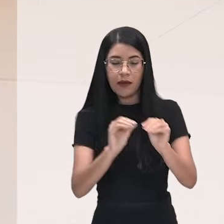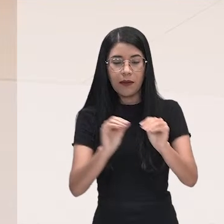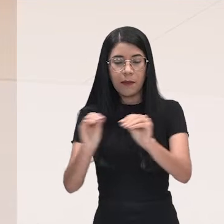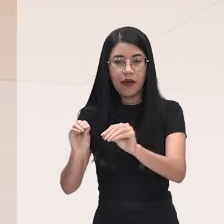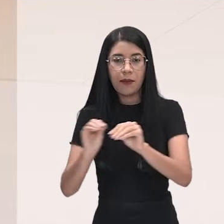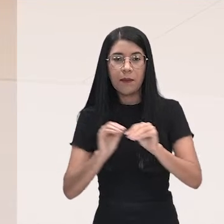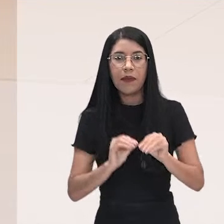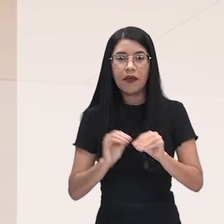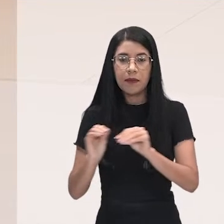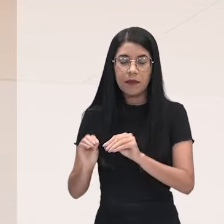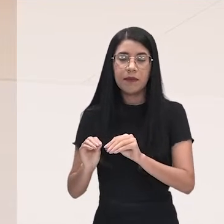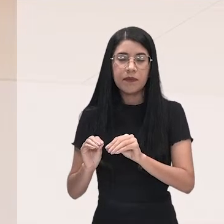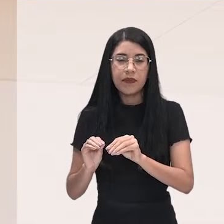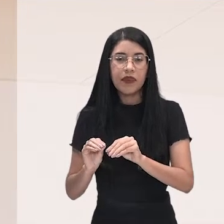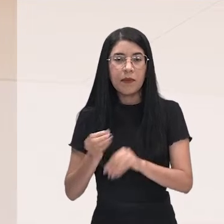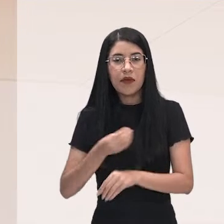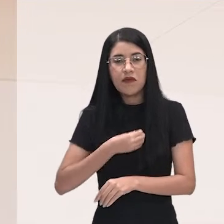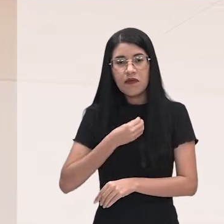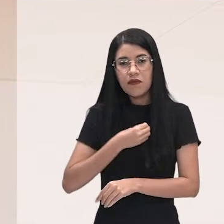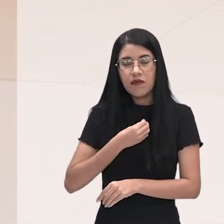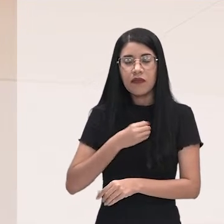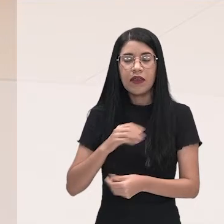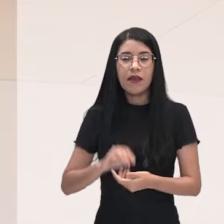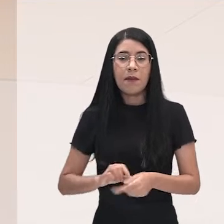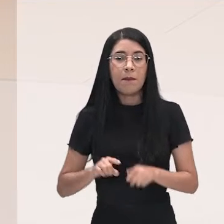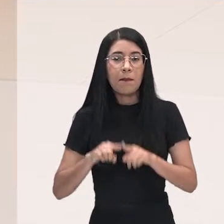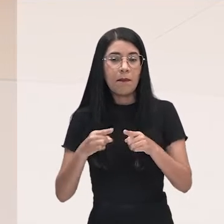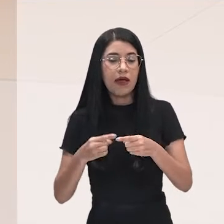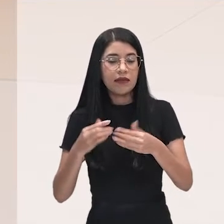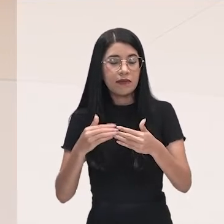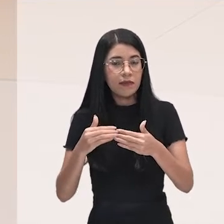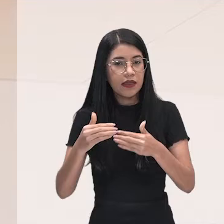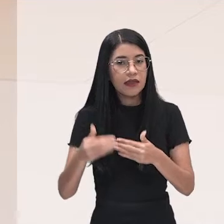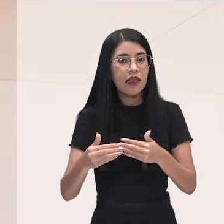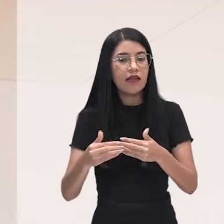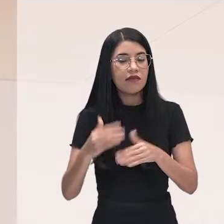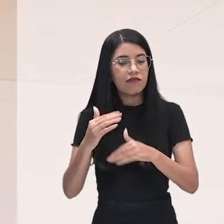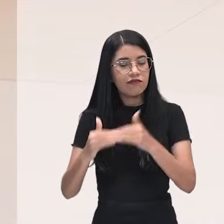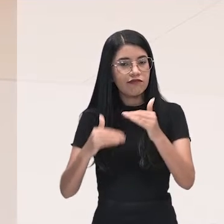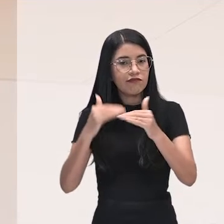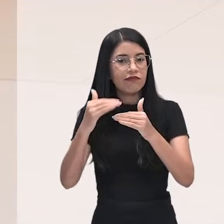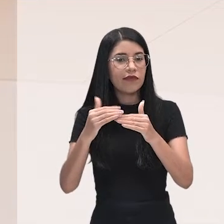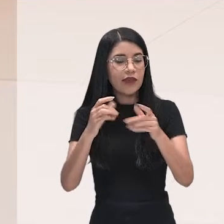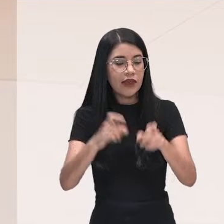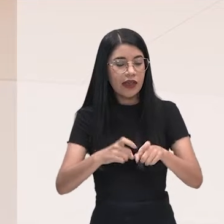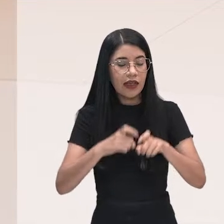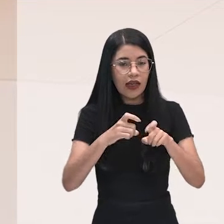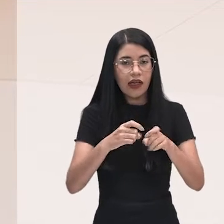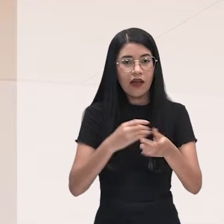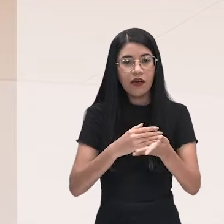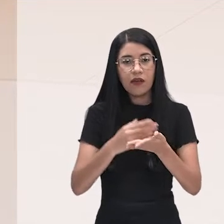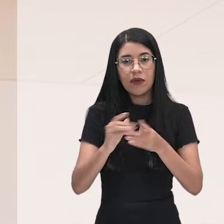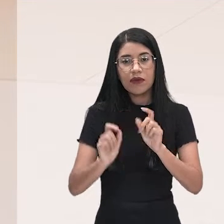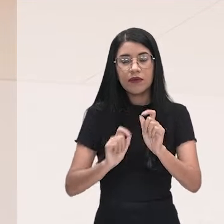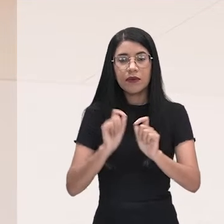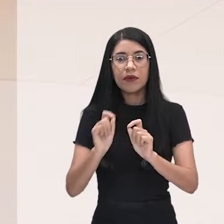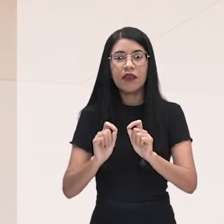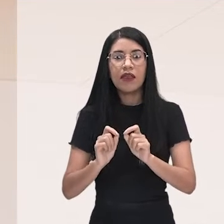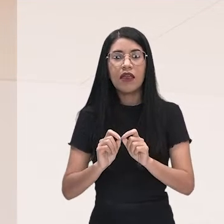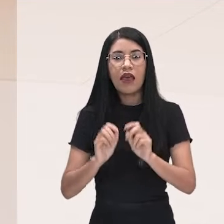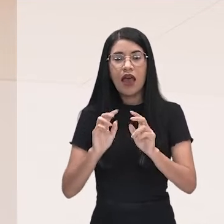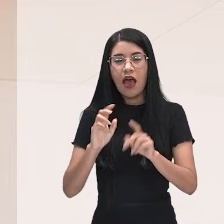motivação principal para a migração, era a questão da busca de alimentos, agora a gente não precisa mais migrar, tá? Até porque a gente